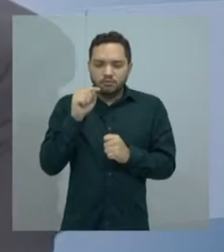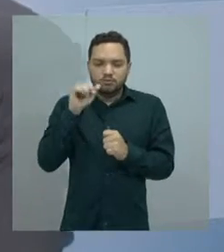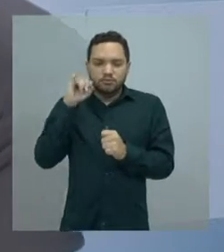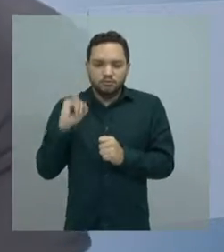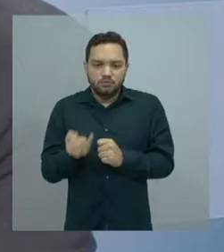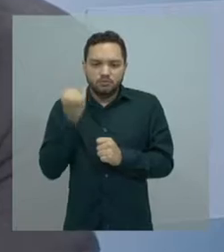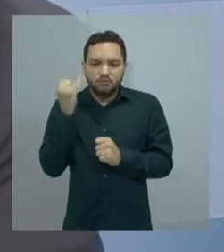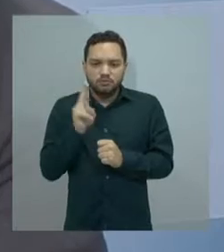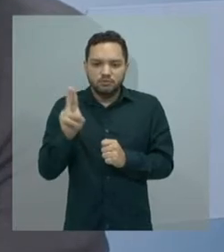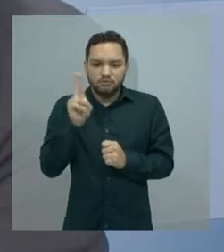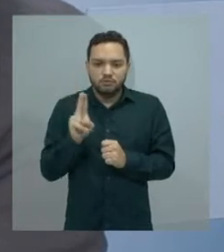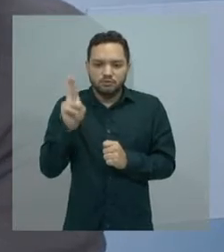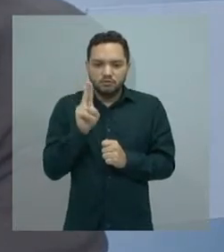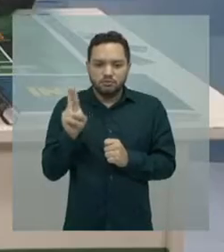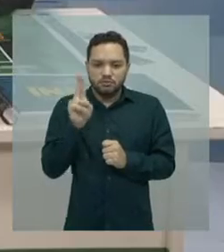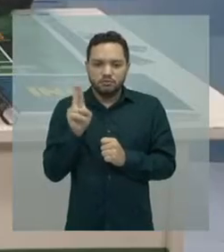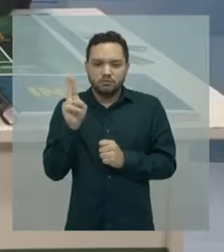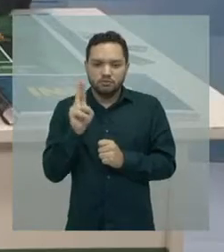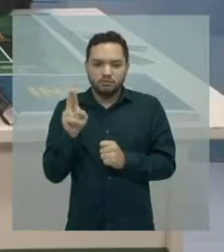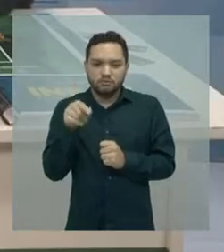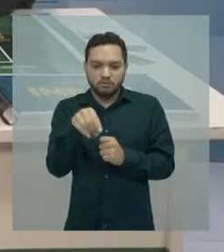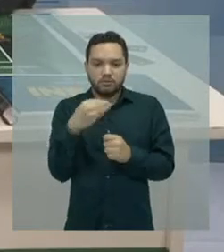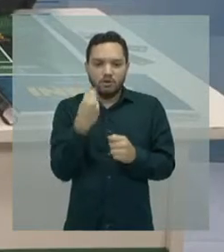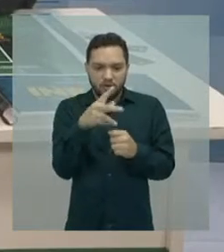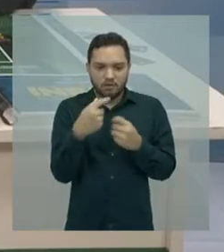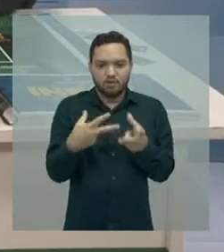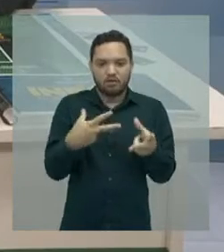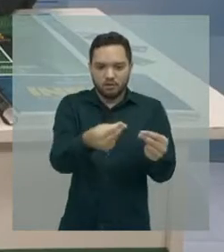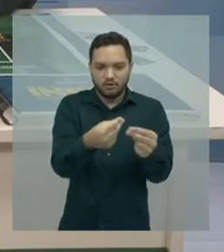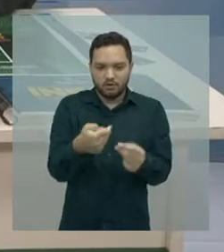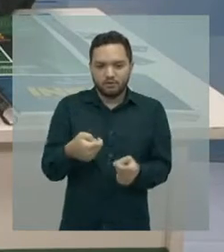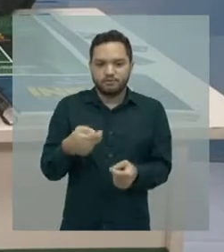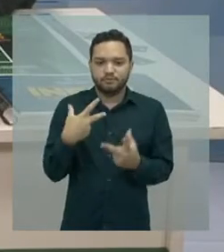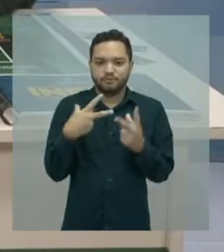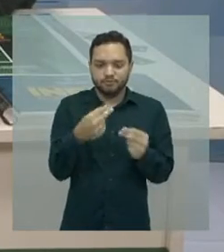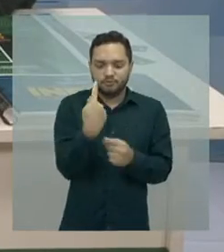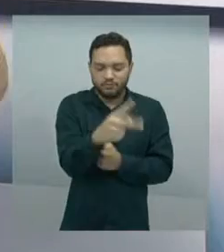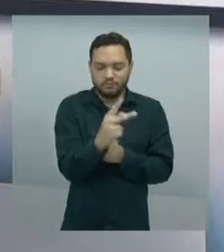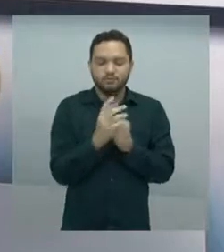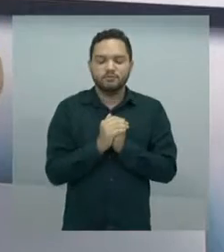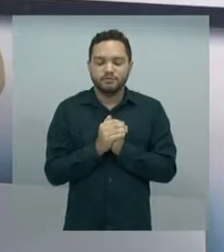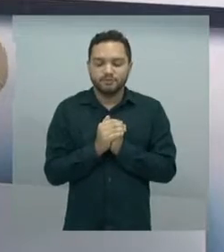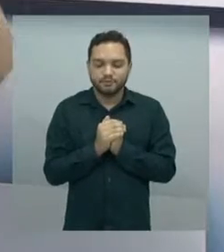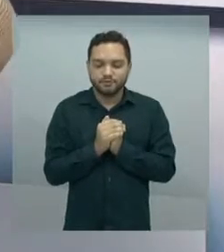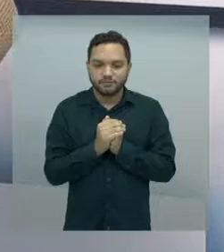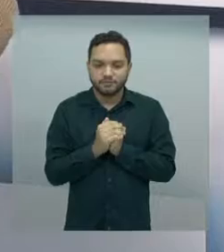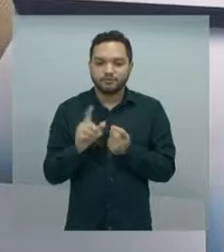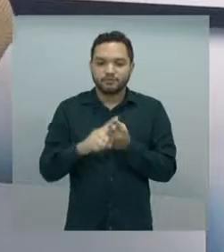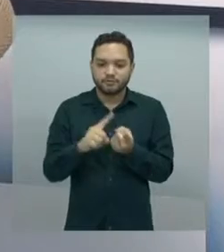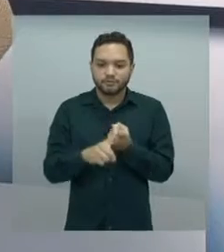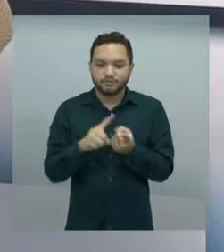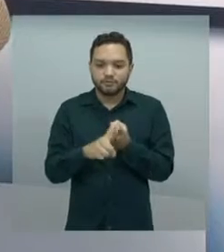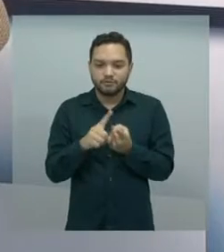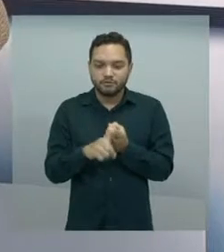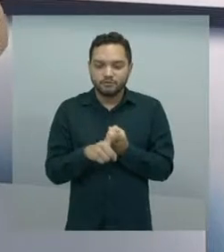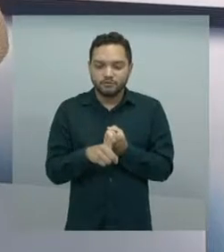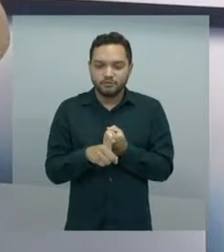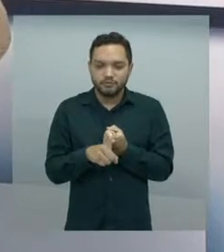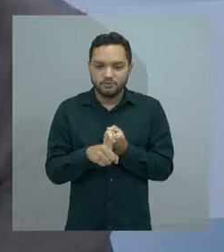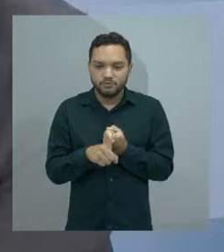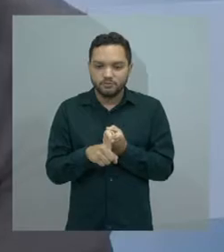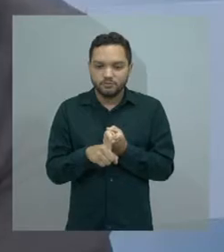das ferramentas... Que é meu, né? Esse é seu. Estou guardando aqui. Inclusive, utilizando das